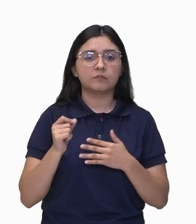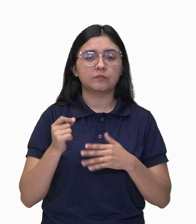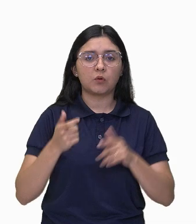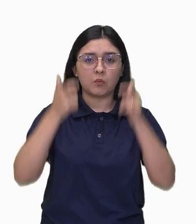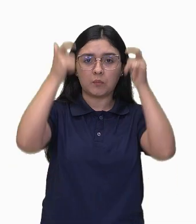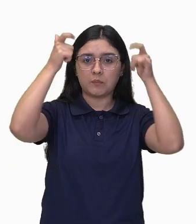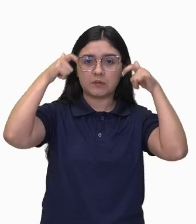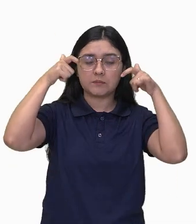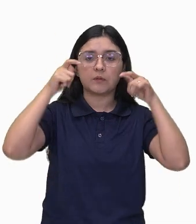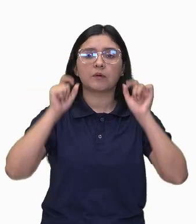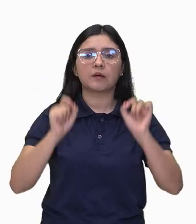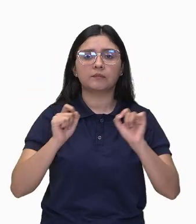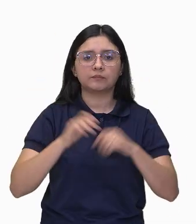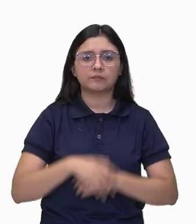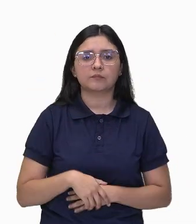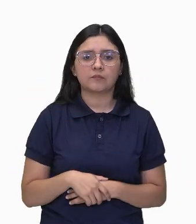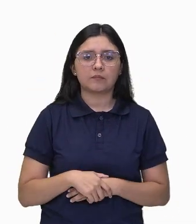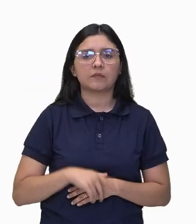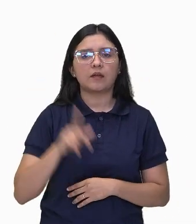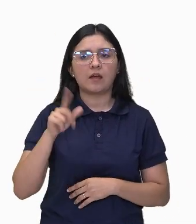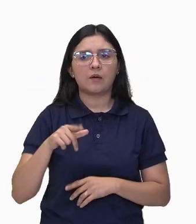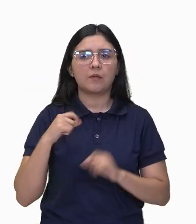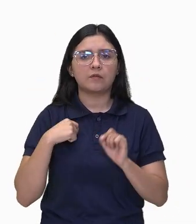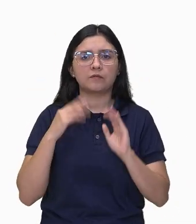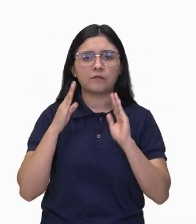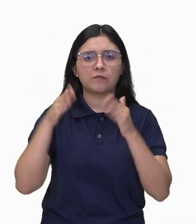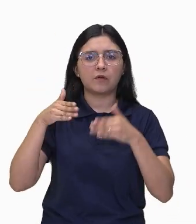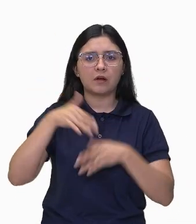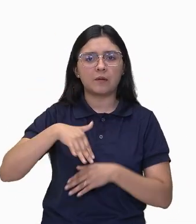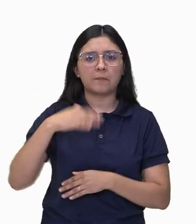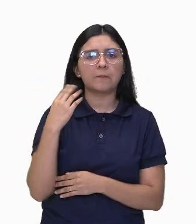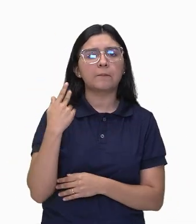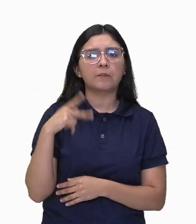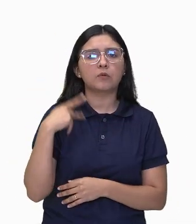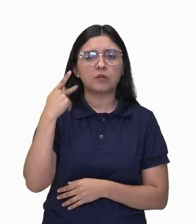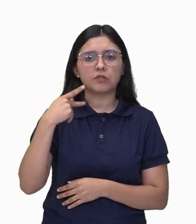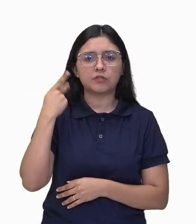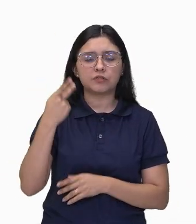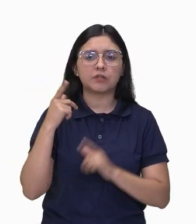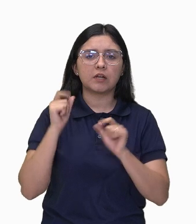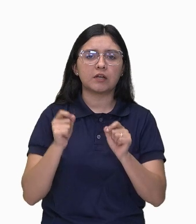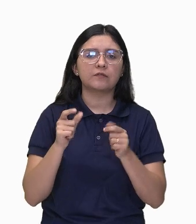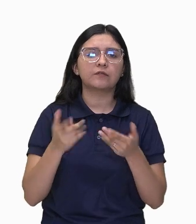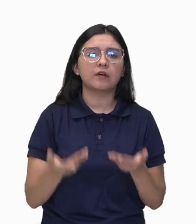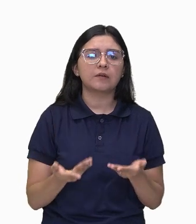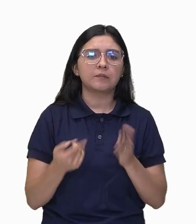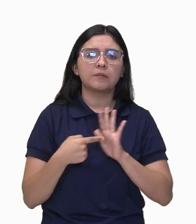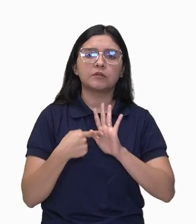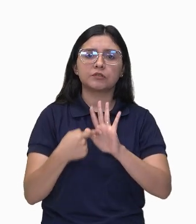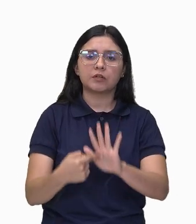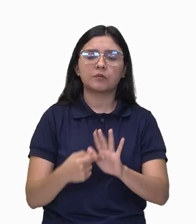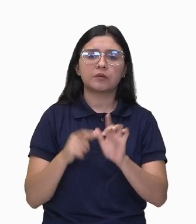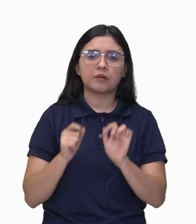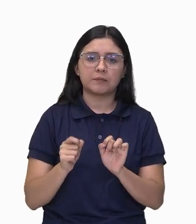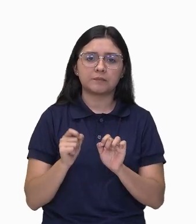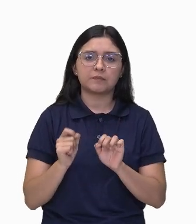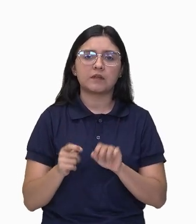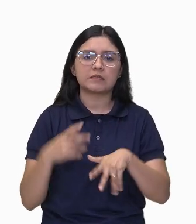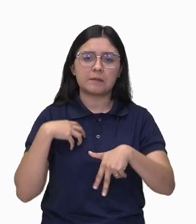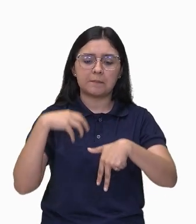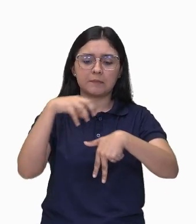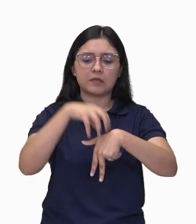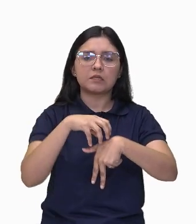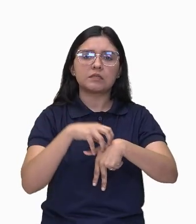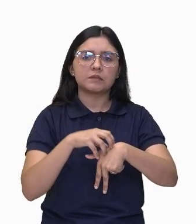exatamente, né, uma obra política onde ele vai fazer o quê? A exaltação desse príncipe, tá certo?